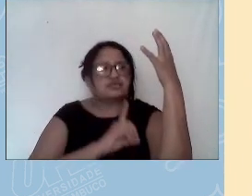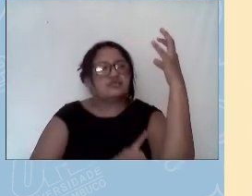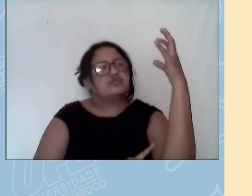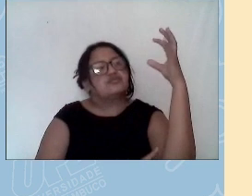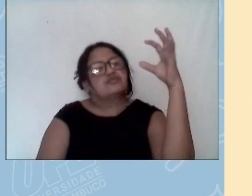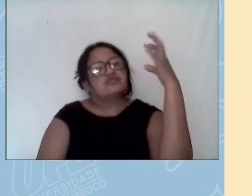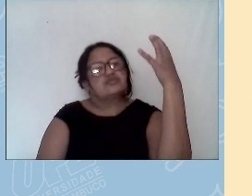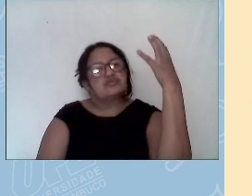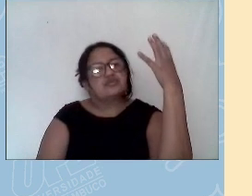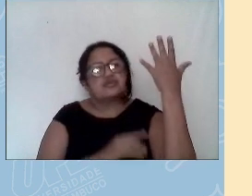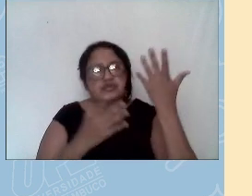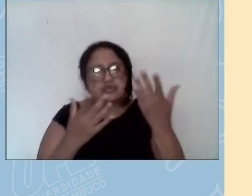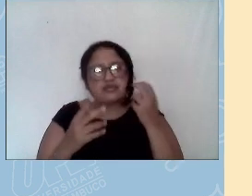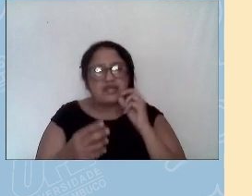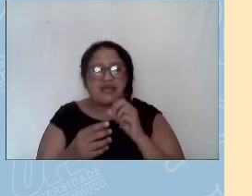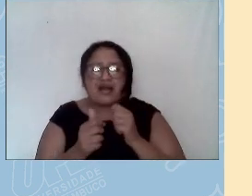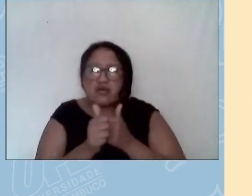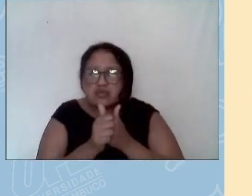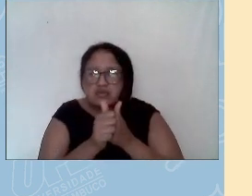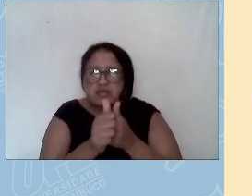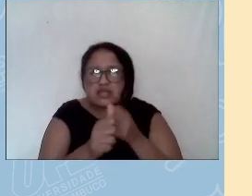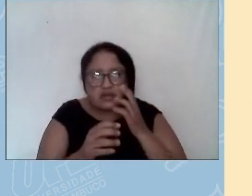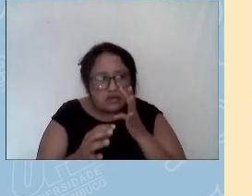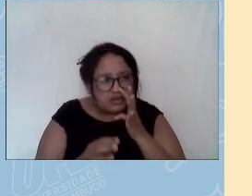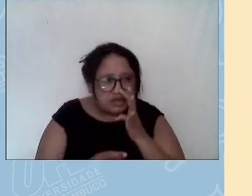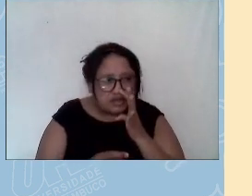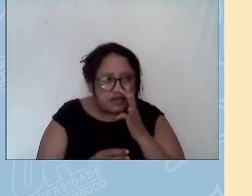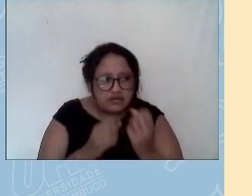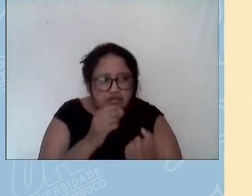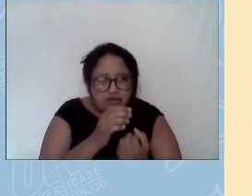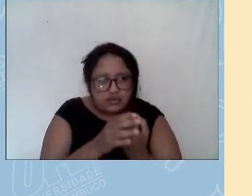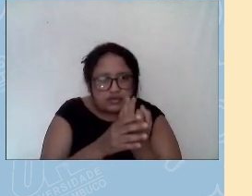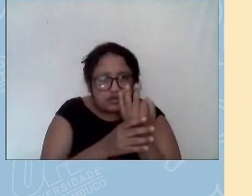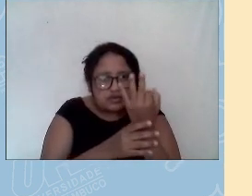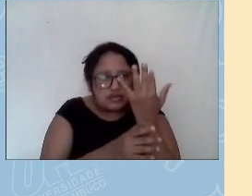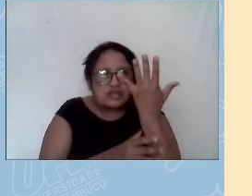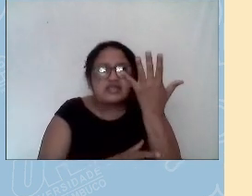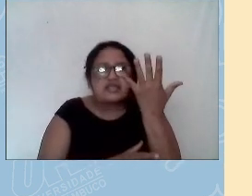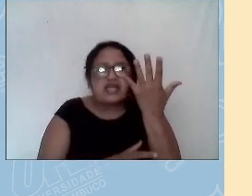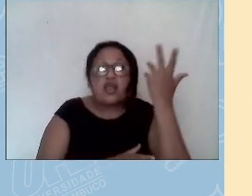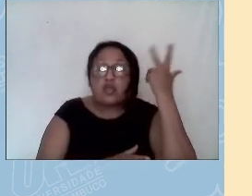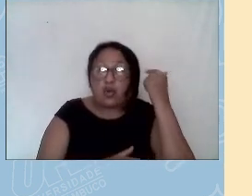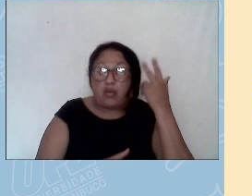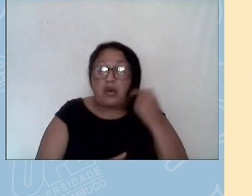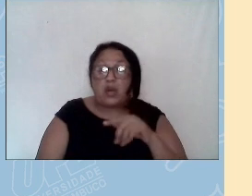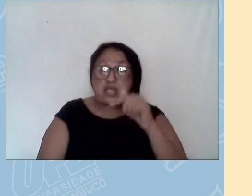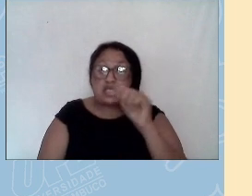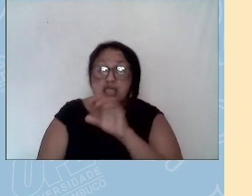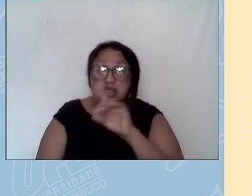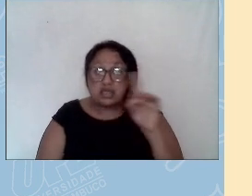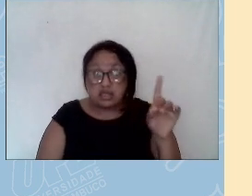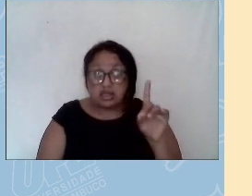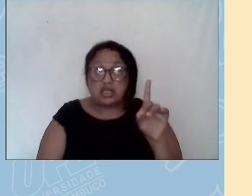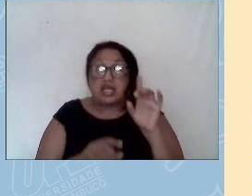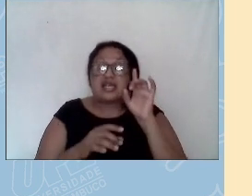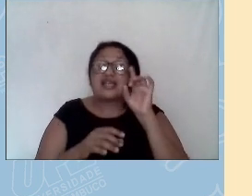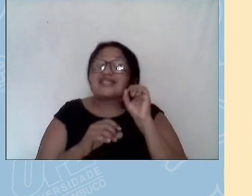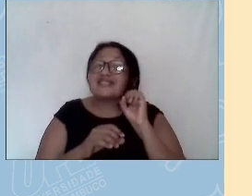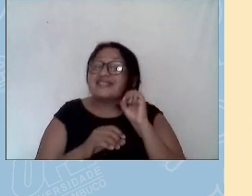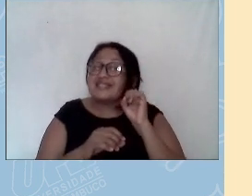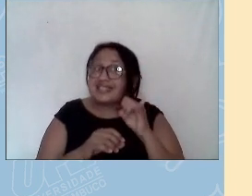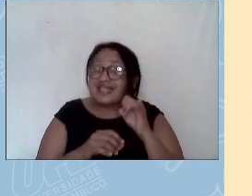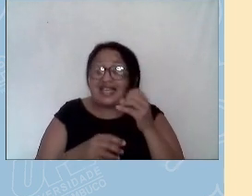normais a germinação deve ocorrer em 7 dias desde que a profundidade do